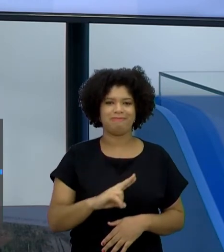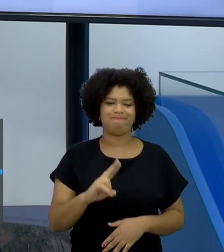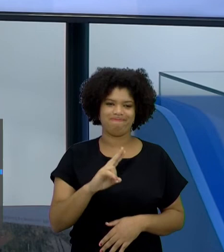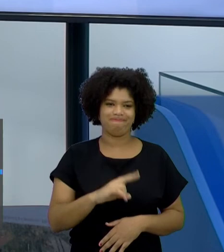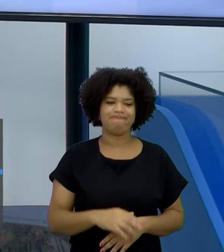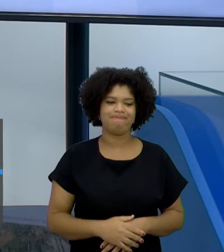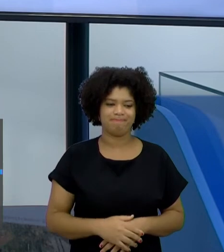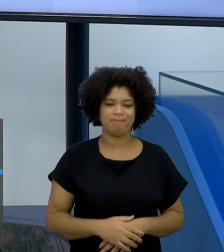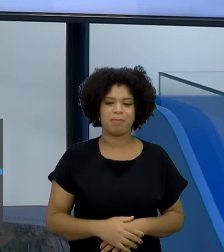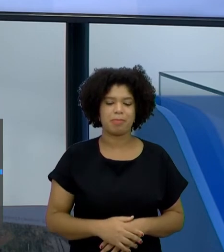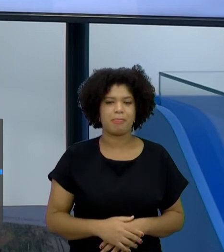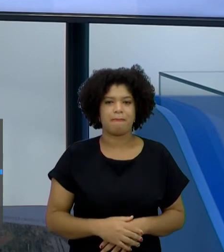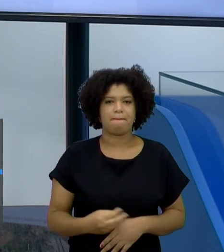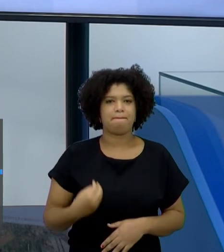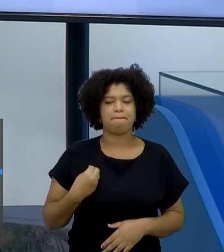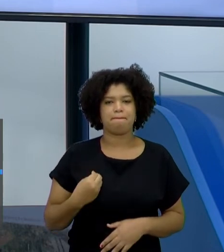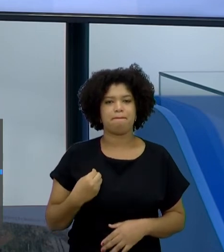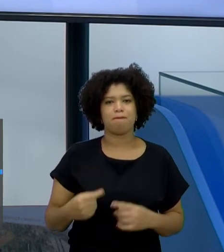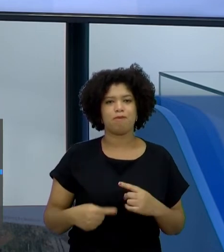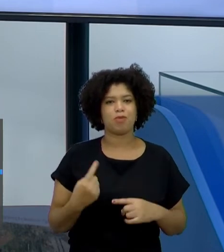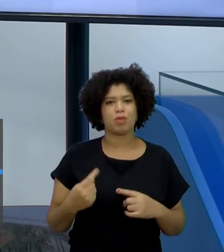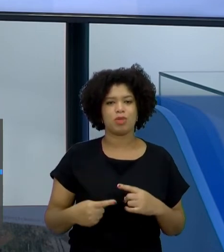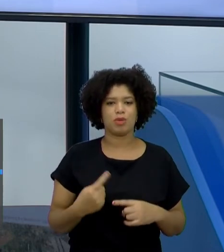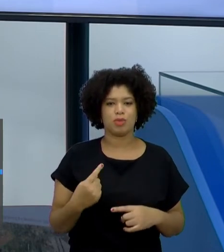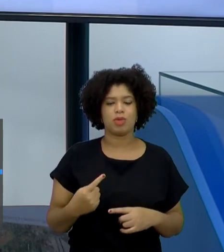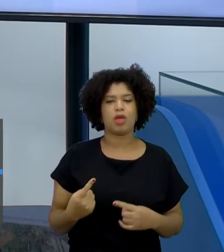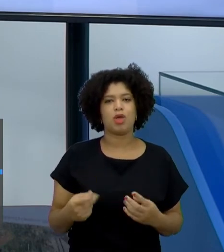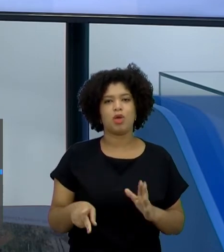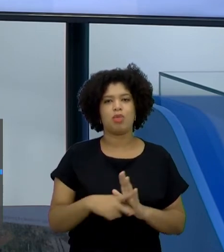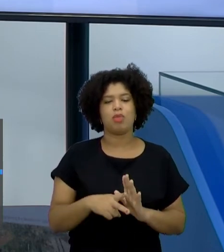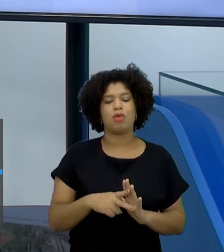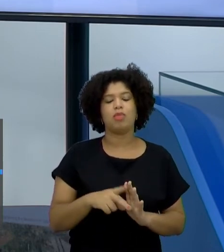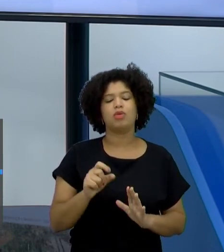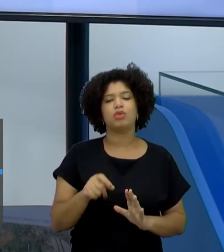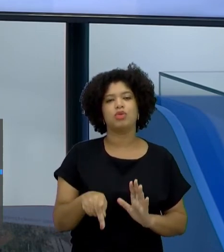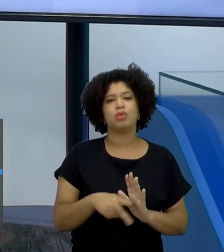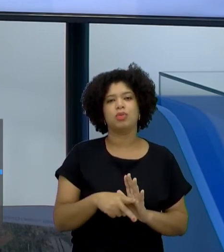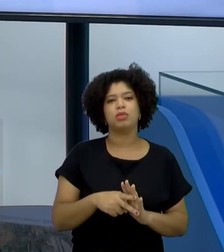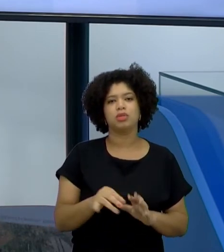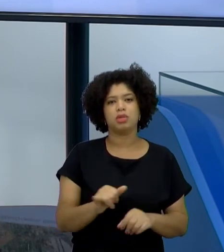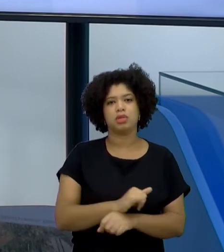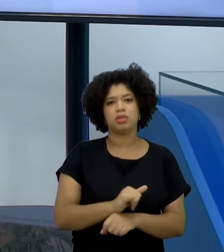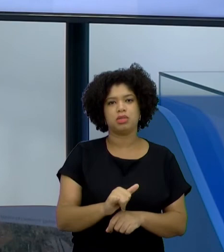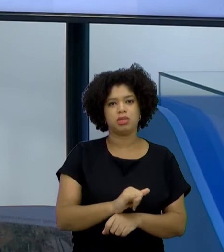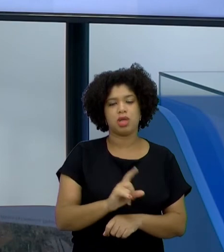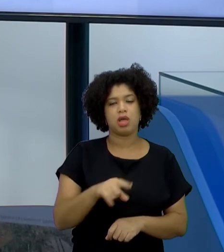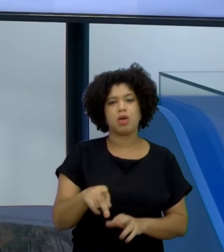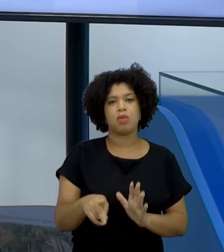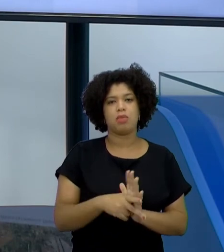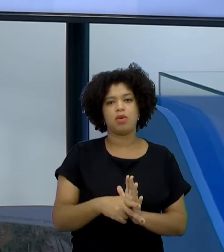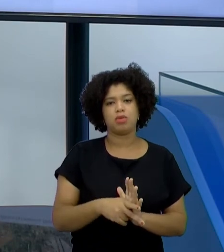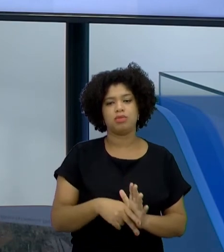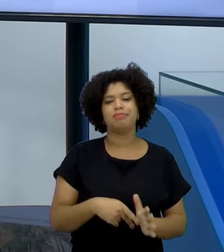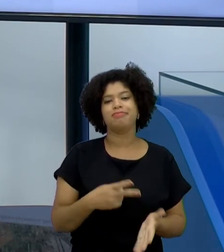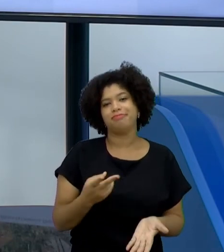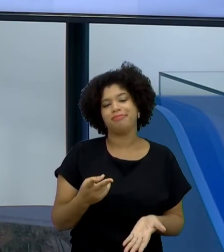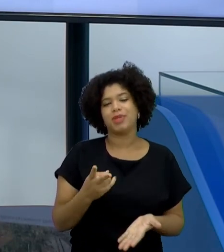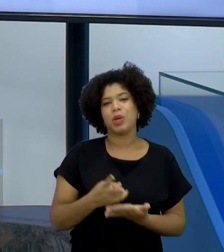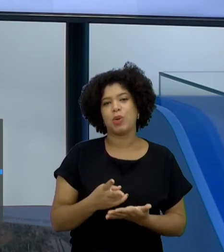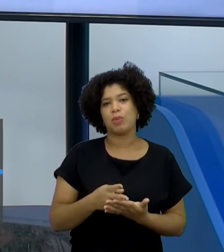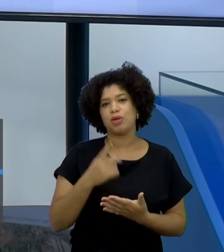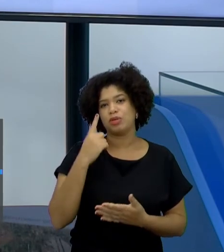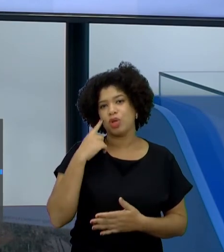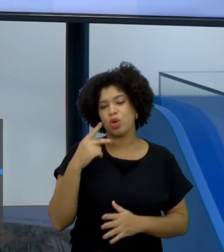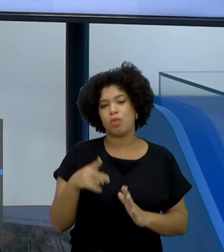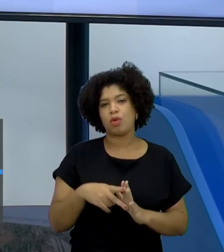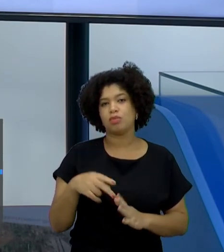consegue existir dentro de uma condição técnica que é imposta pela própria, por exemplo,